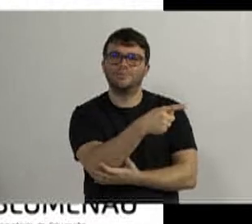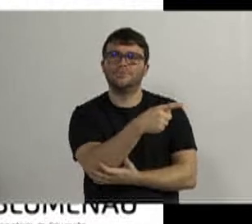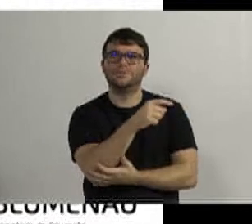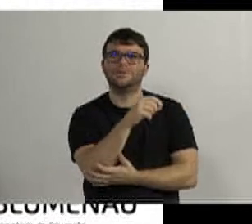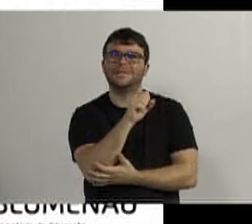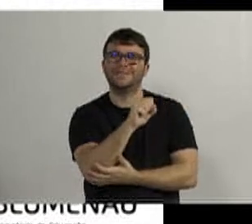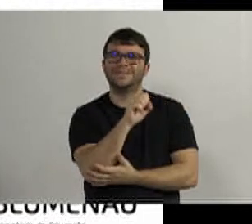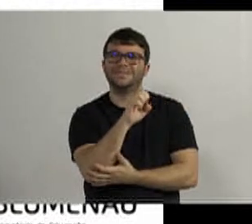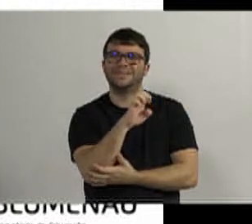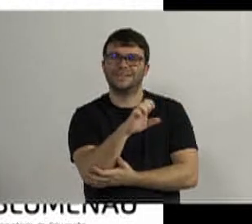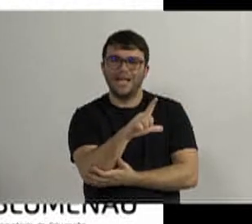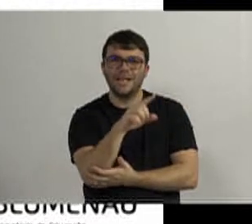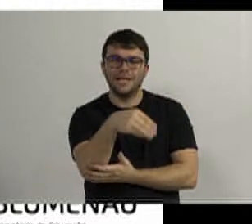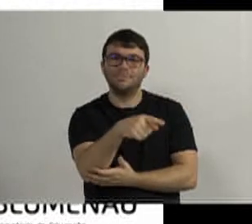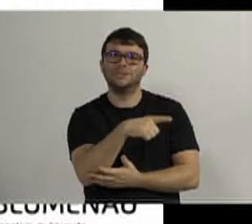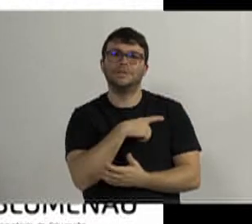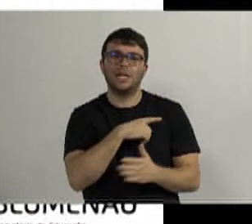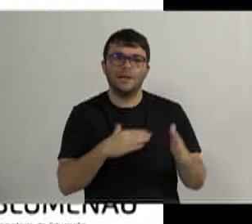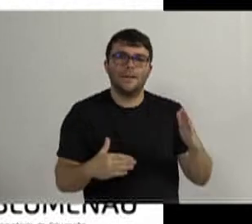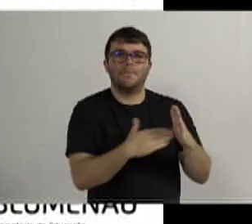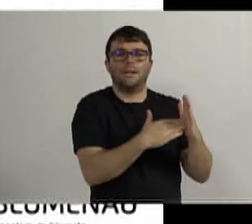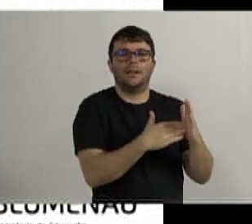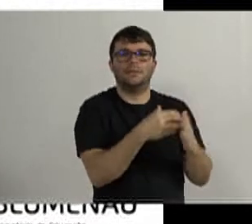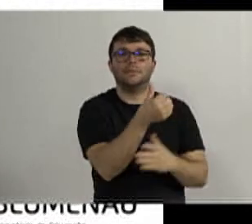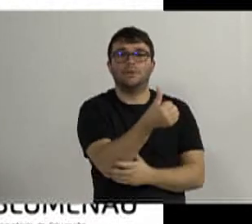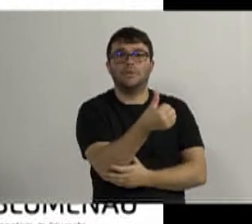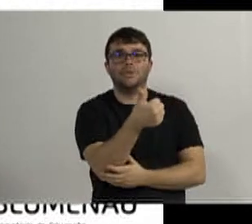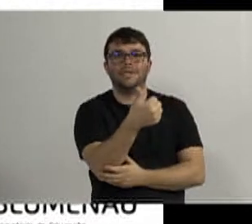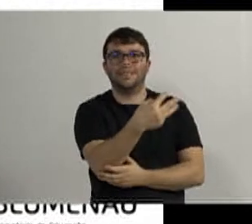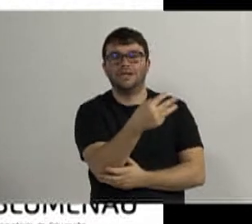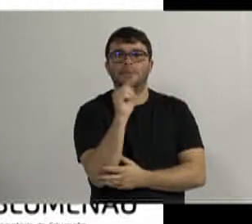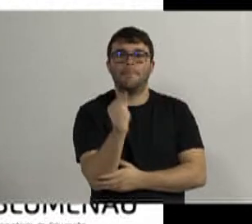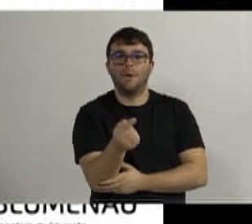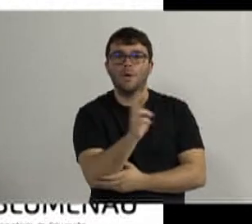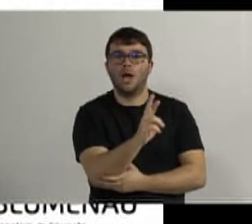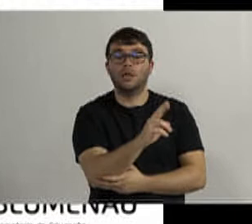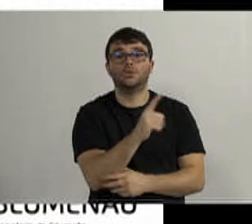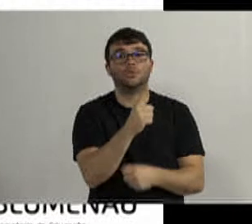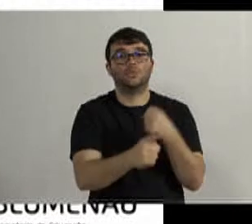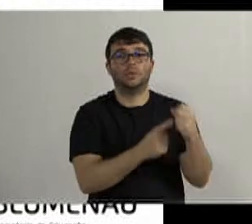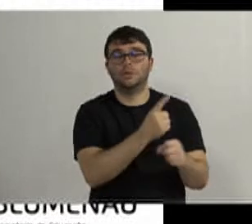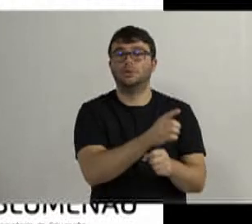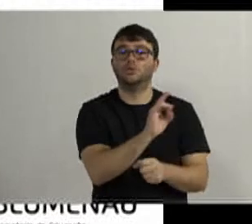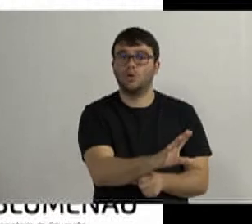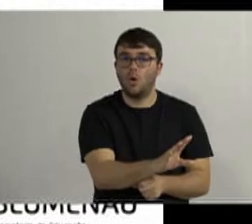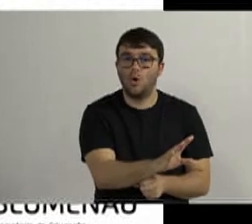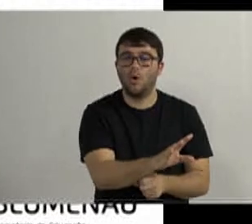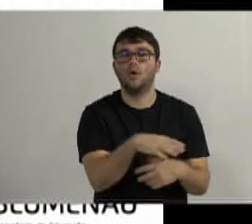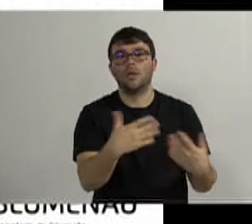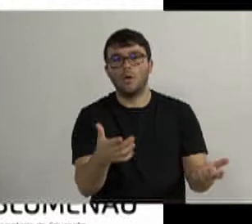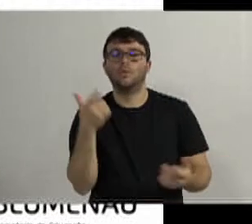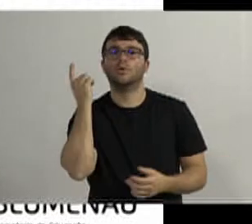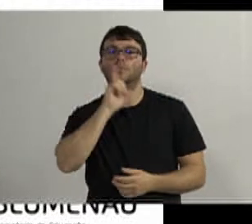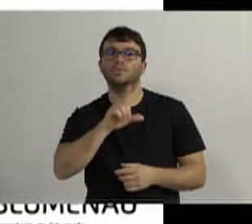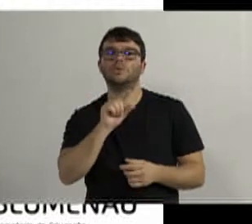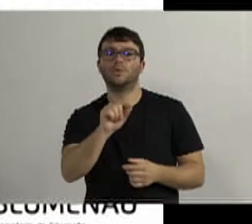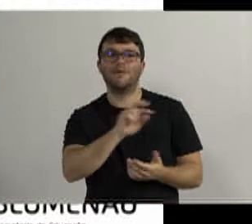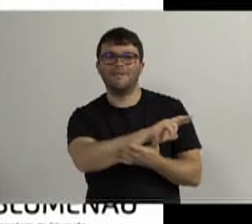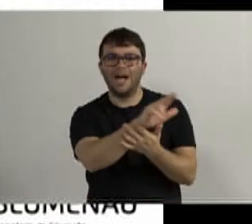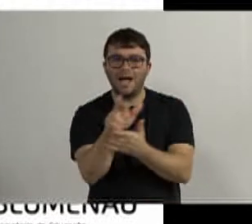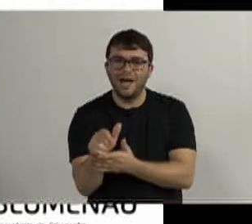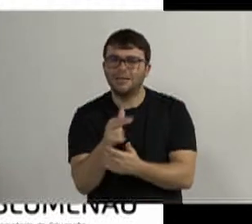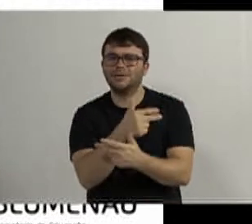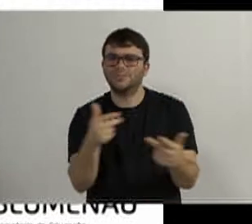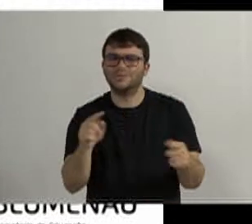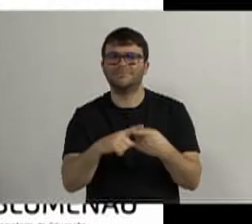valor razoamento limitado eles são 613 mil reais por ano e nós conseguimos dar conta de uma série de demanda Mas